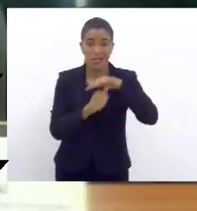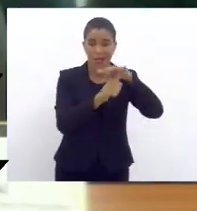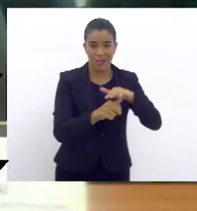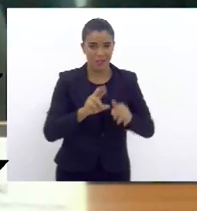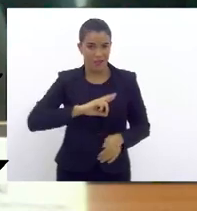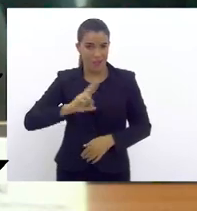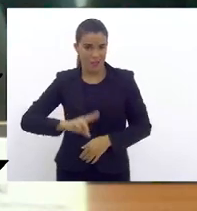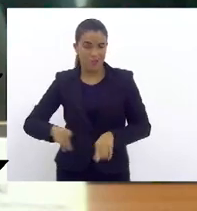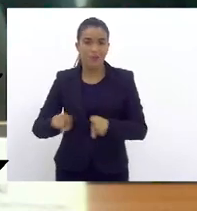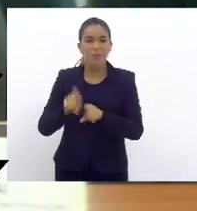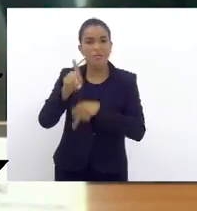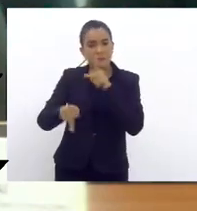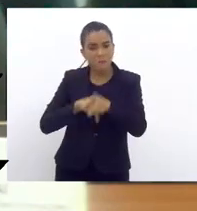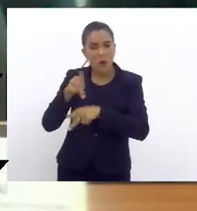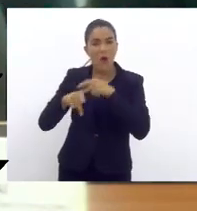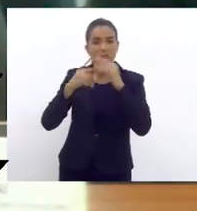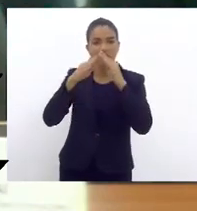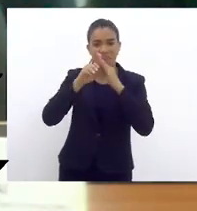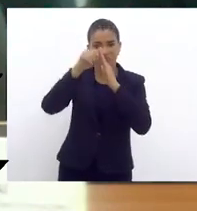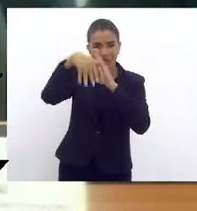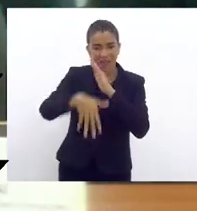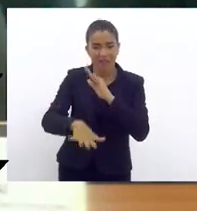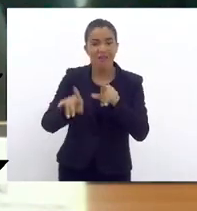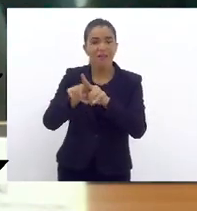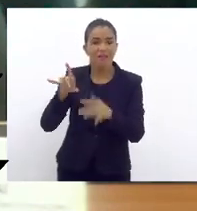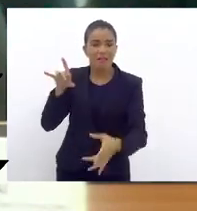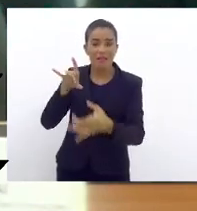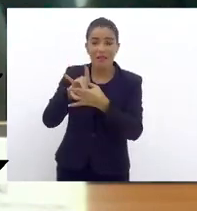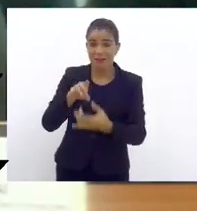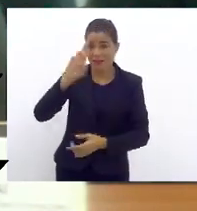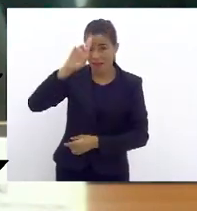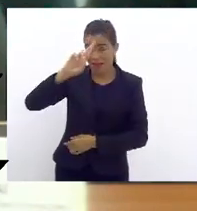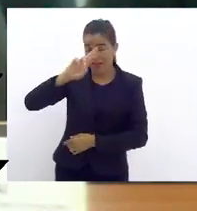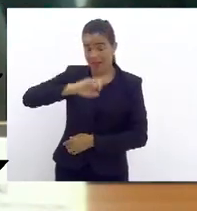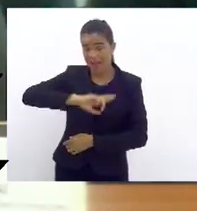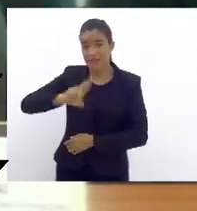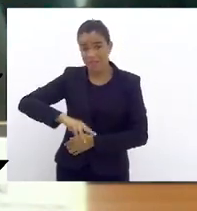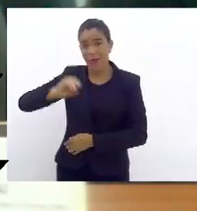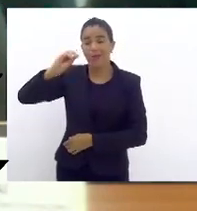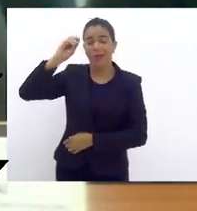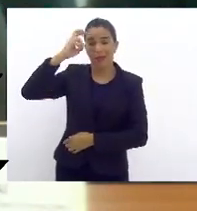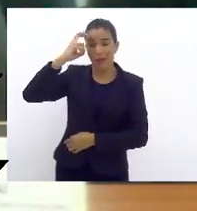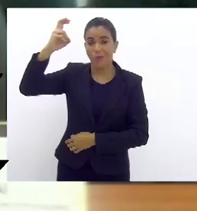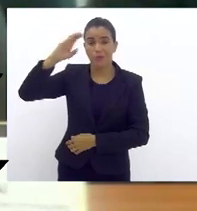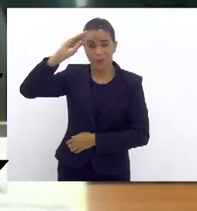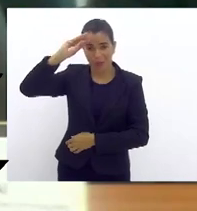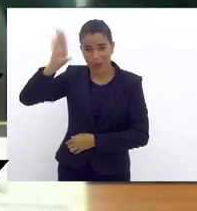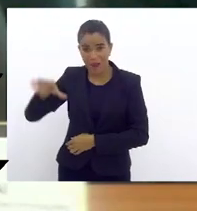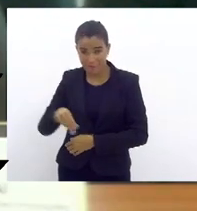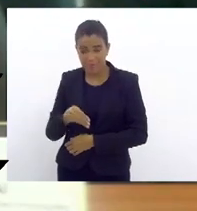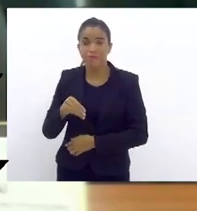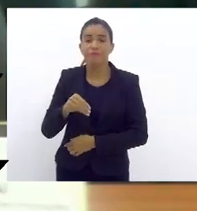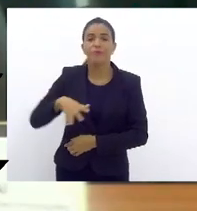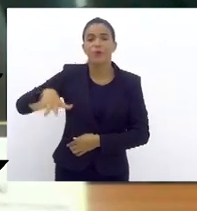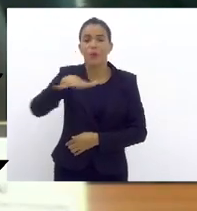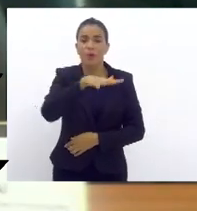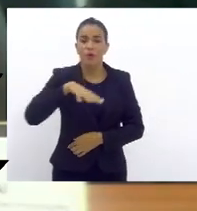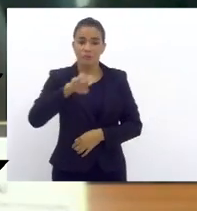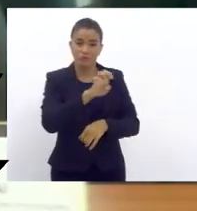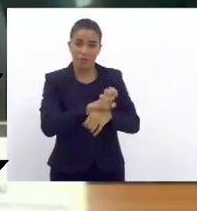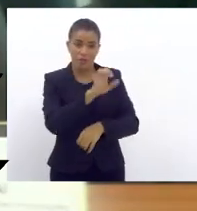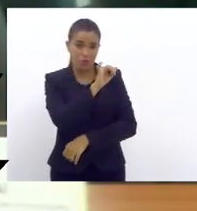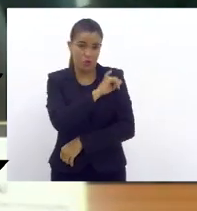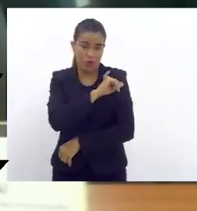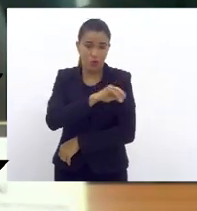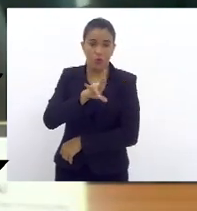religiosas e desses povos de terreiro diretamente ligados às religiosidades e a cultura de matriz africana no âmbito do Estado do Rio de